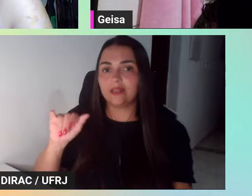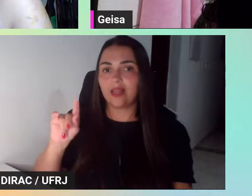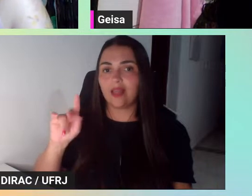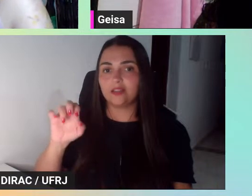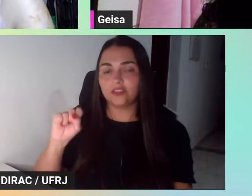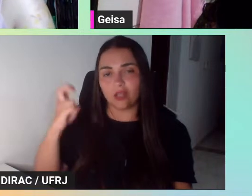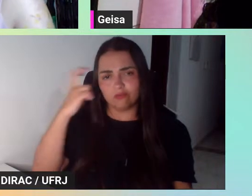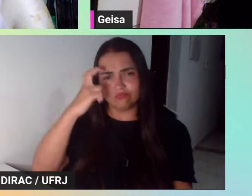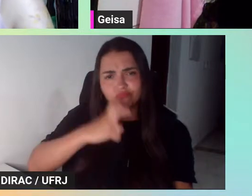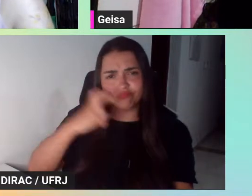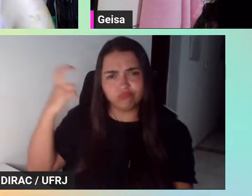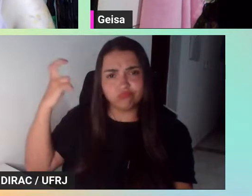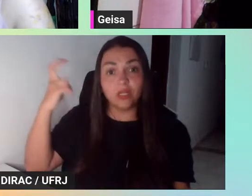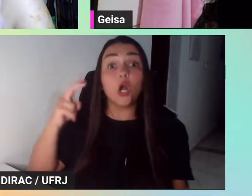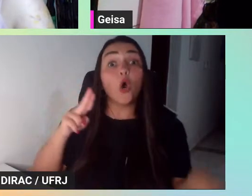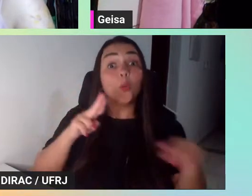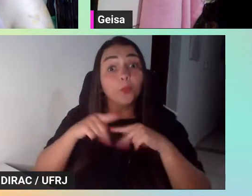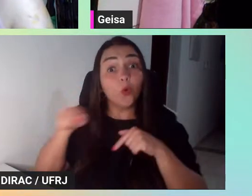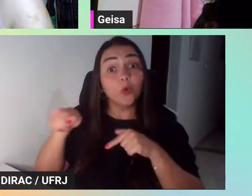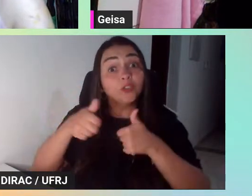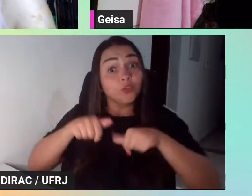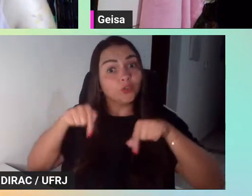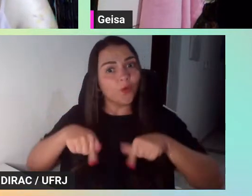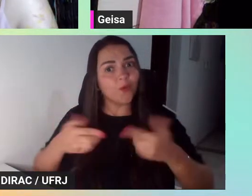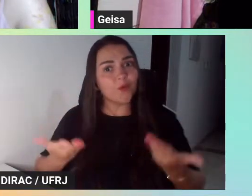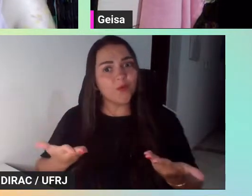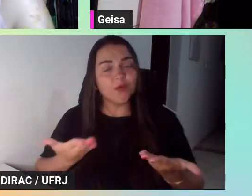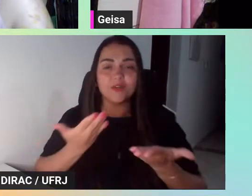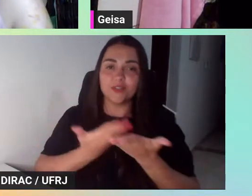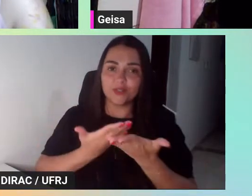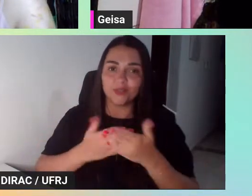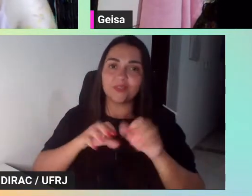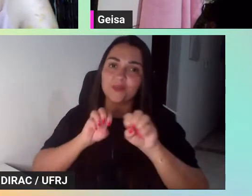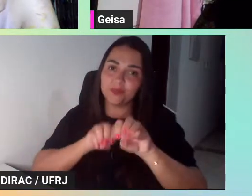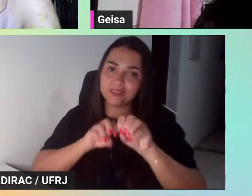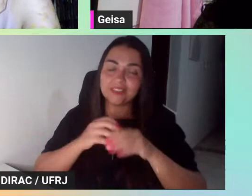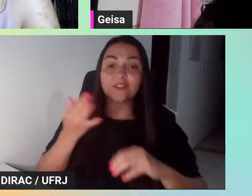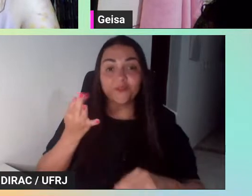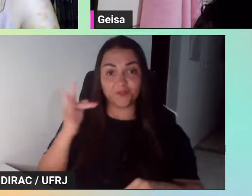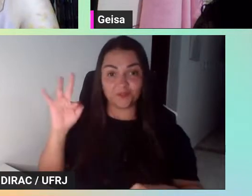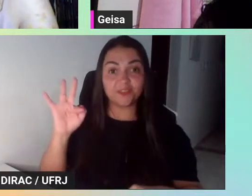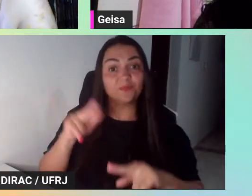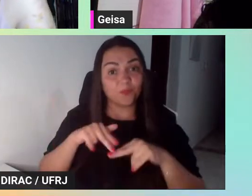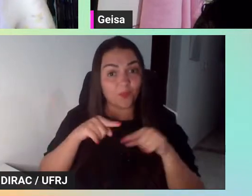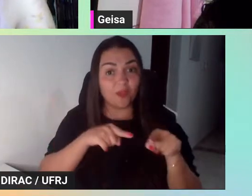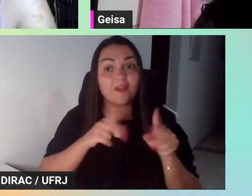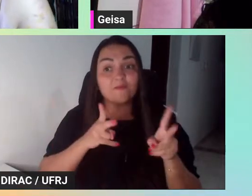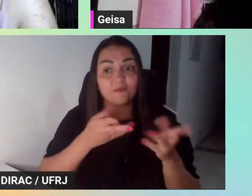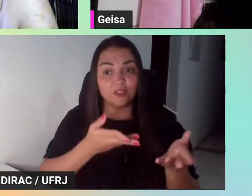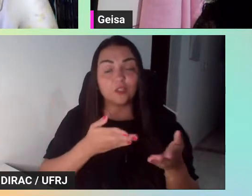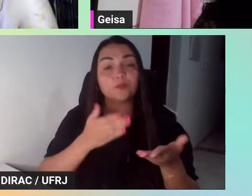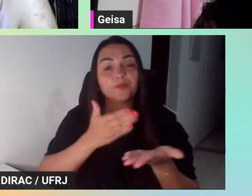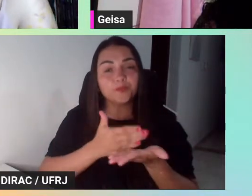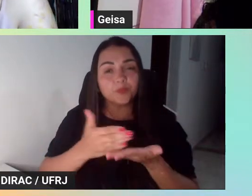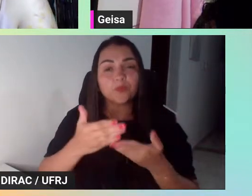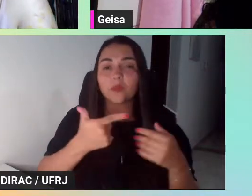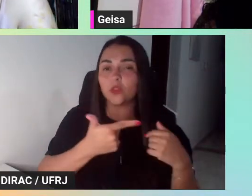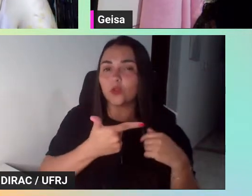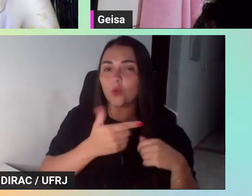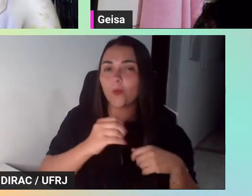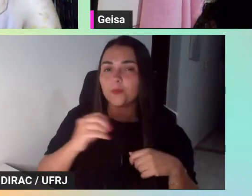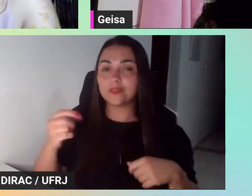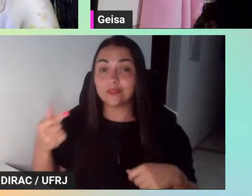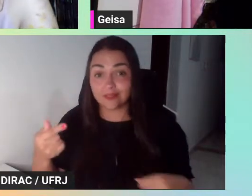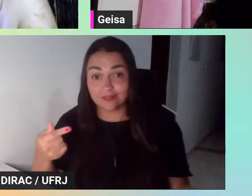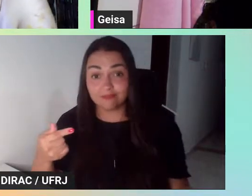por eu estar aqui hoje estudando isso no ensino de física, né? Que lá em 2007, quando eu